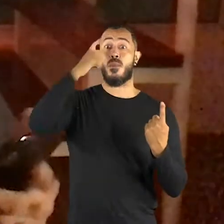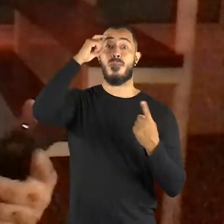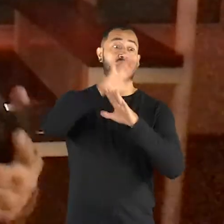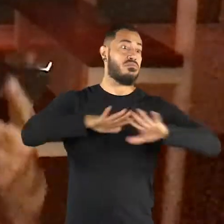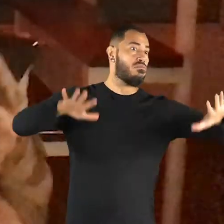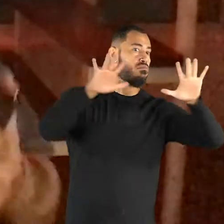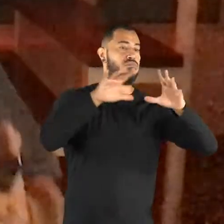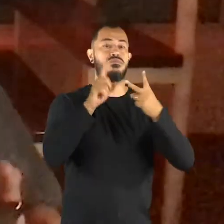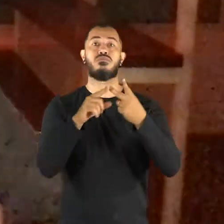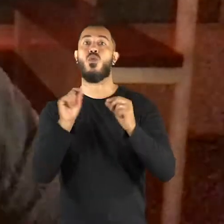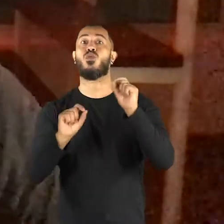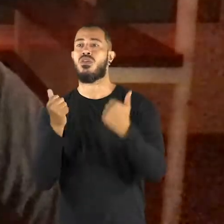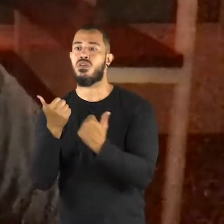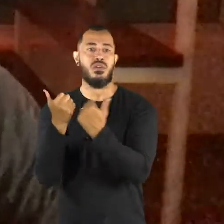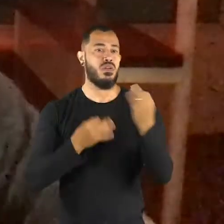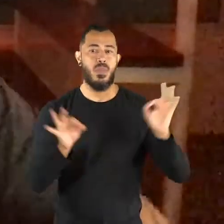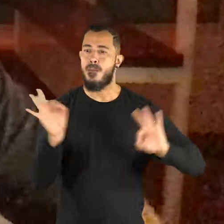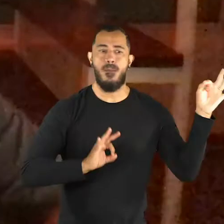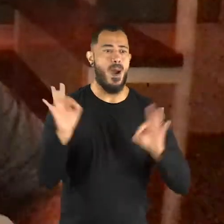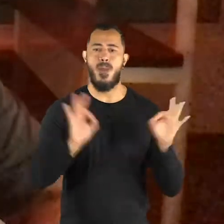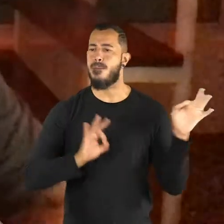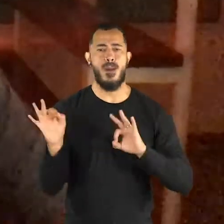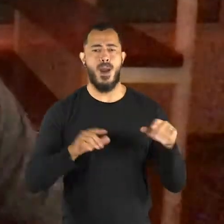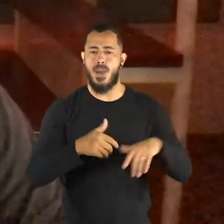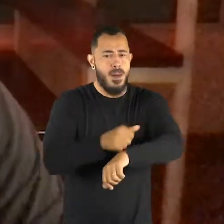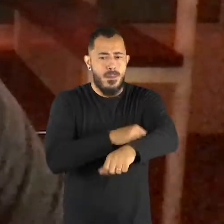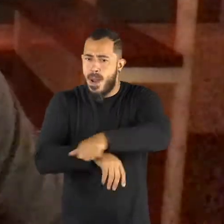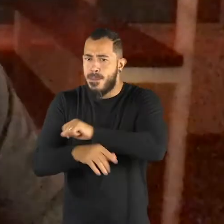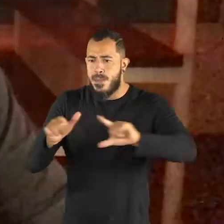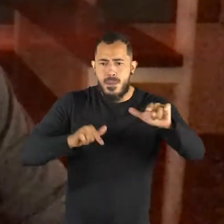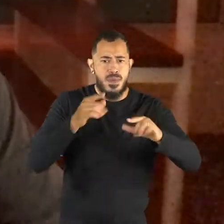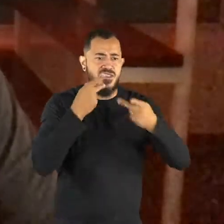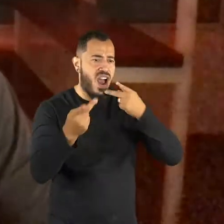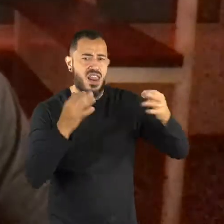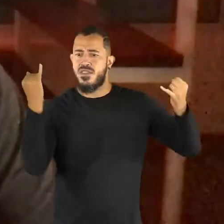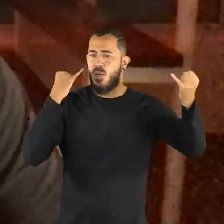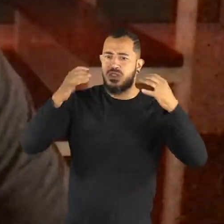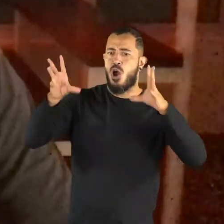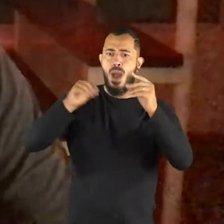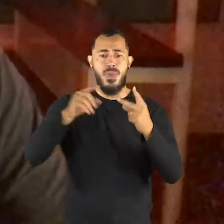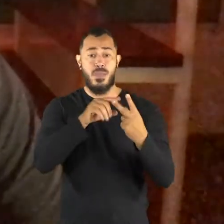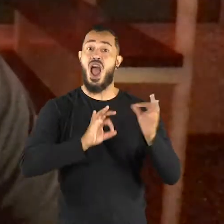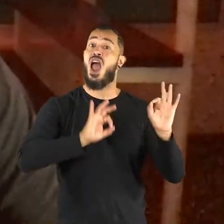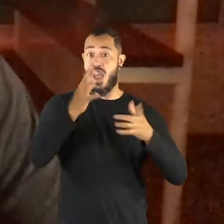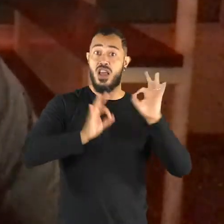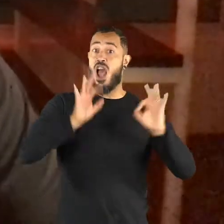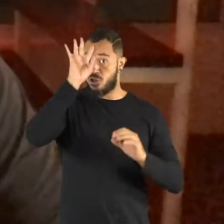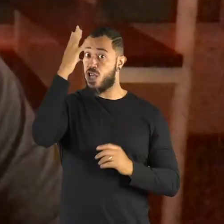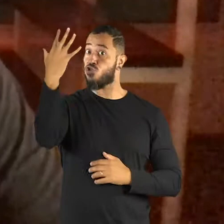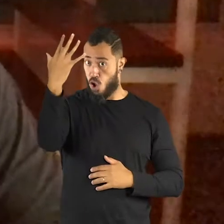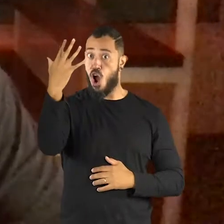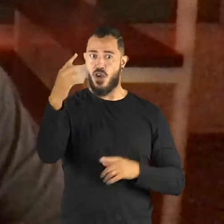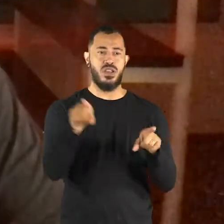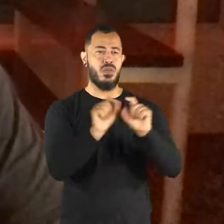o assistente de direção está pensando na logística, está juntando as informações, está conversando com as pessoas, está fazendo um